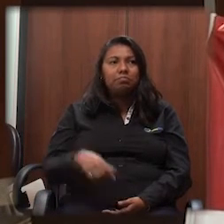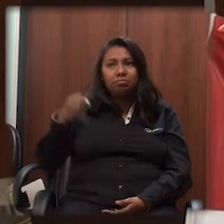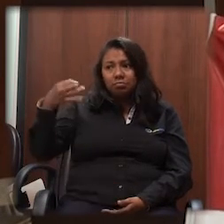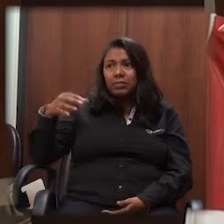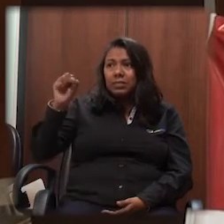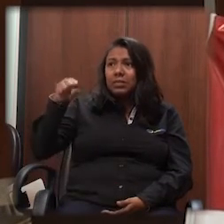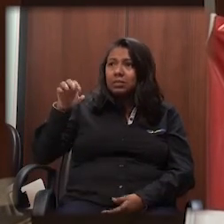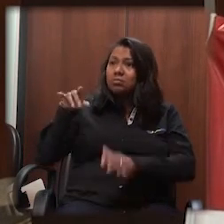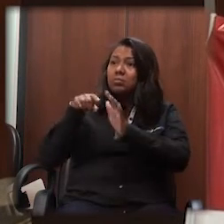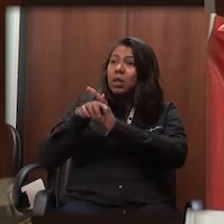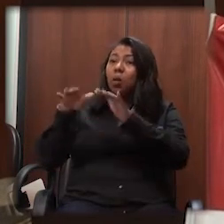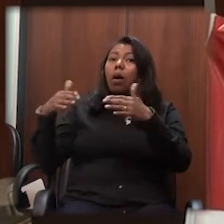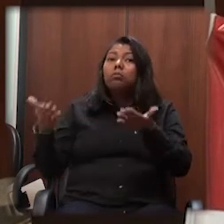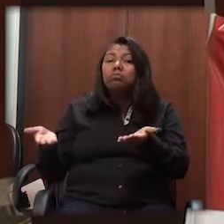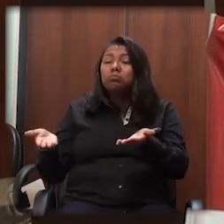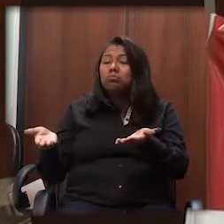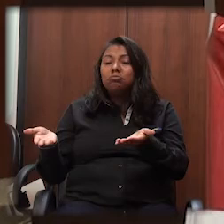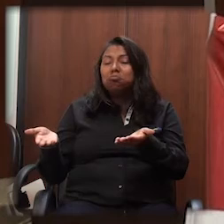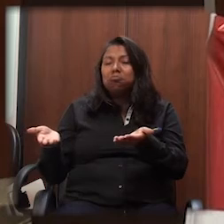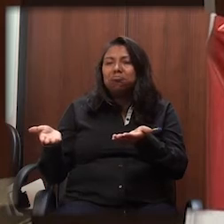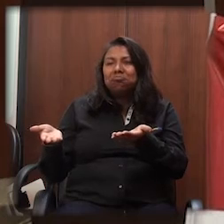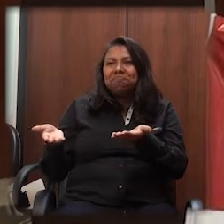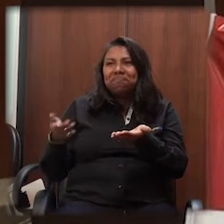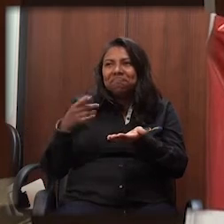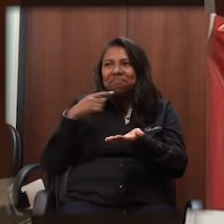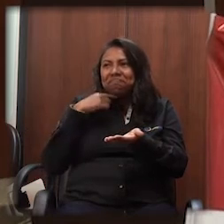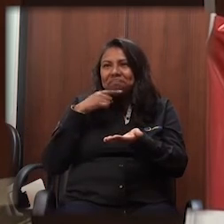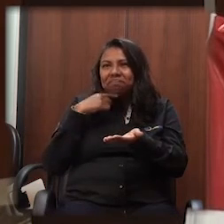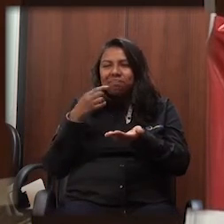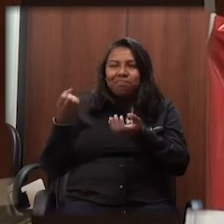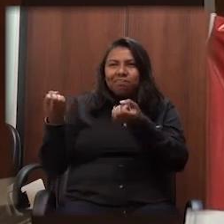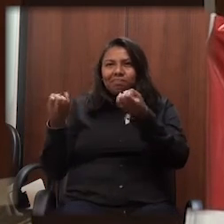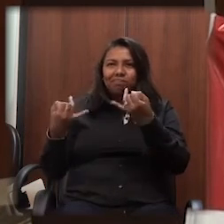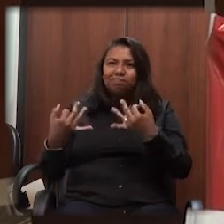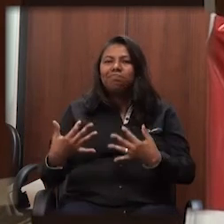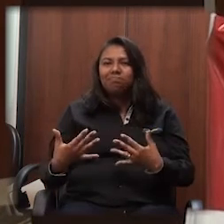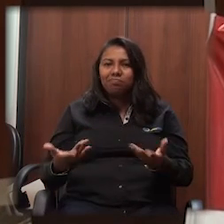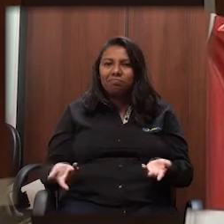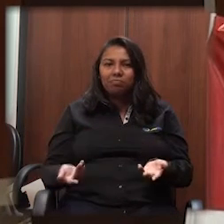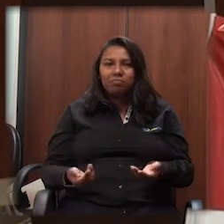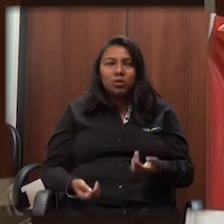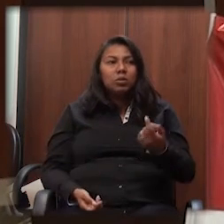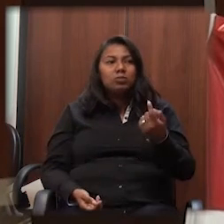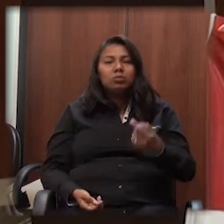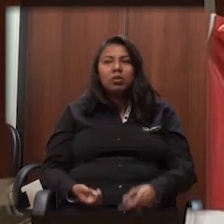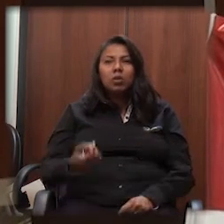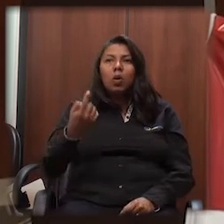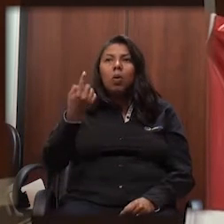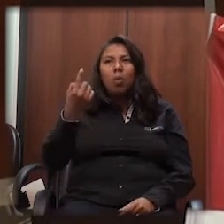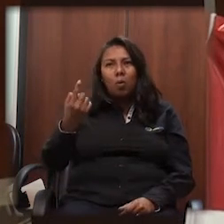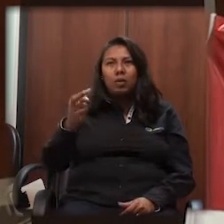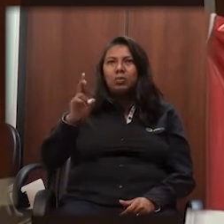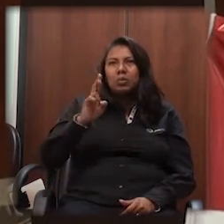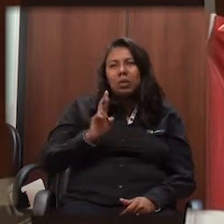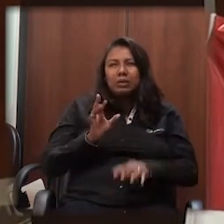a gente pergunta qual, e aí não consegue muito dizer qual, e uma única disse que isso estava em